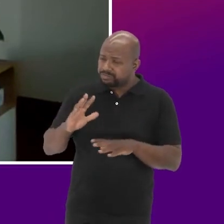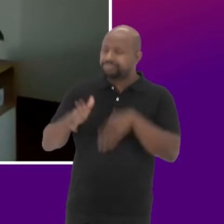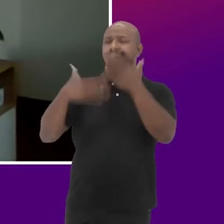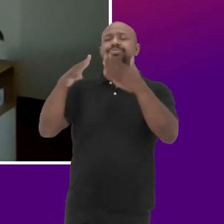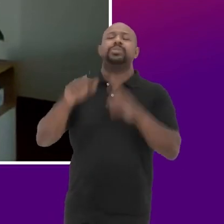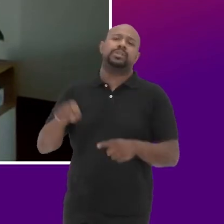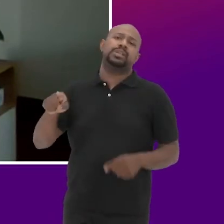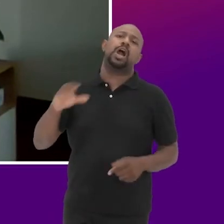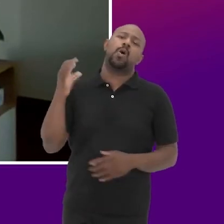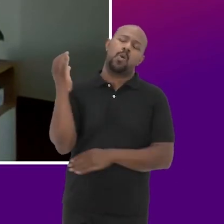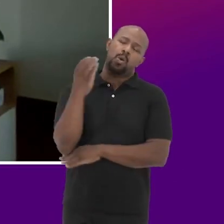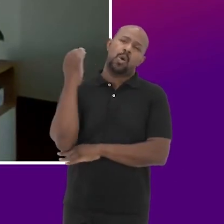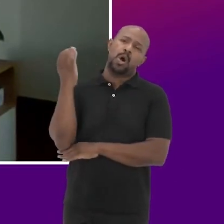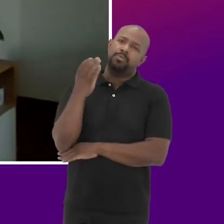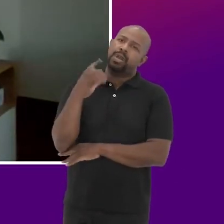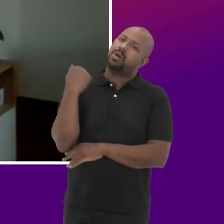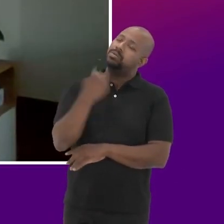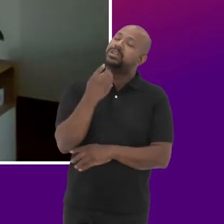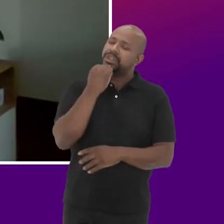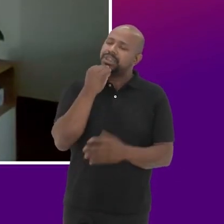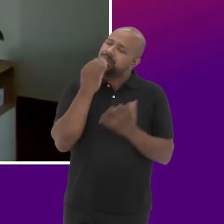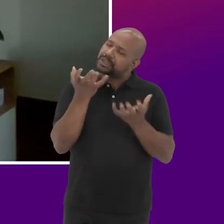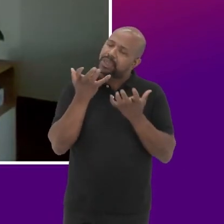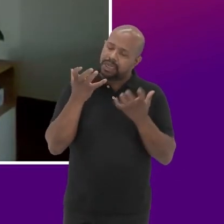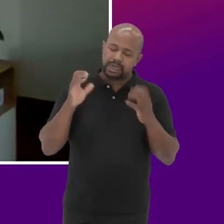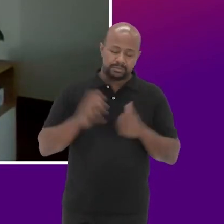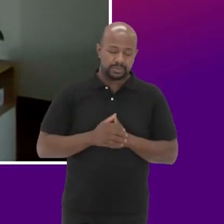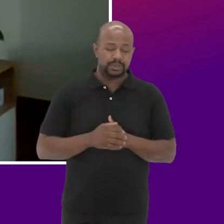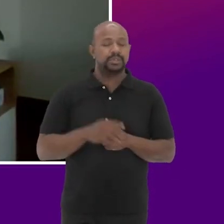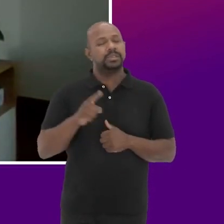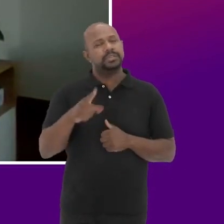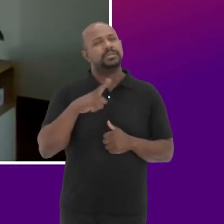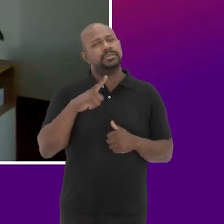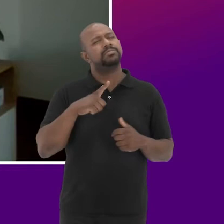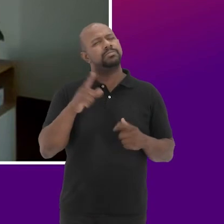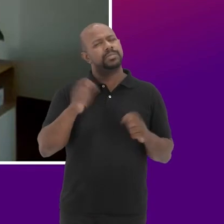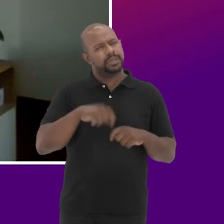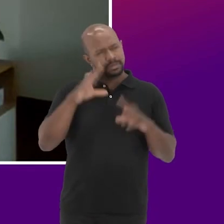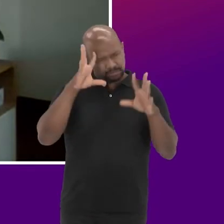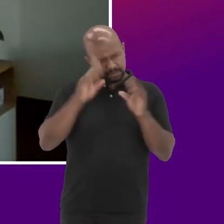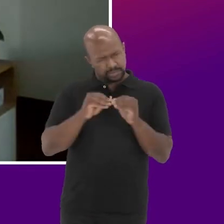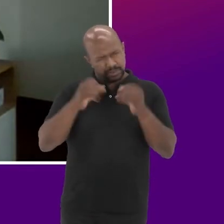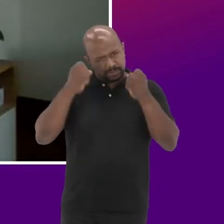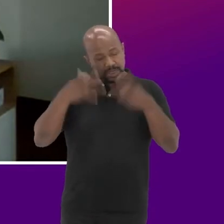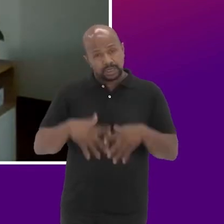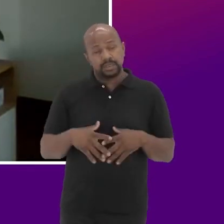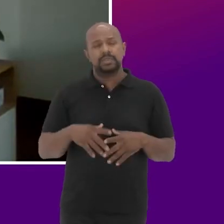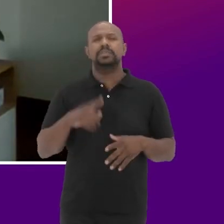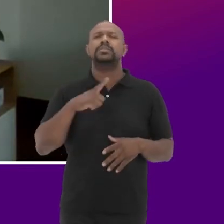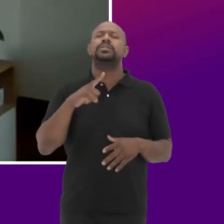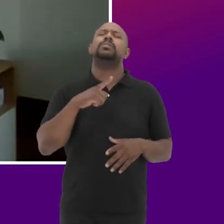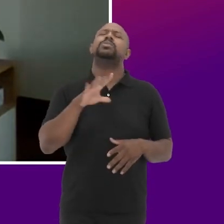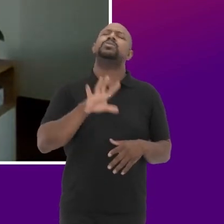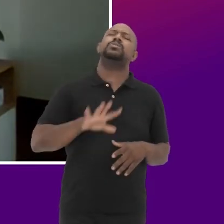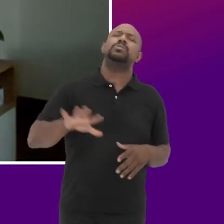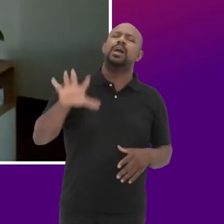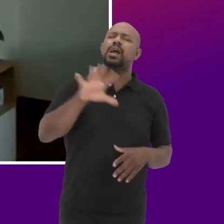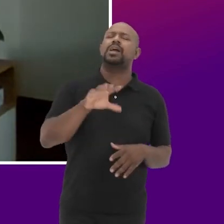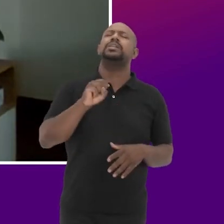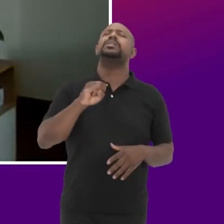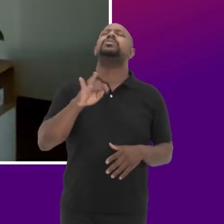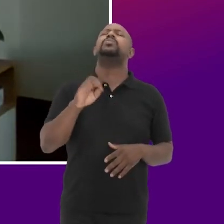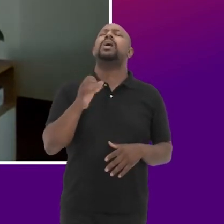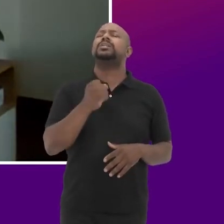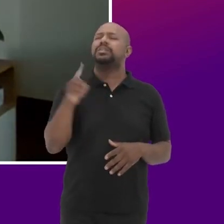na Colômbia como nós gostaríamos. E isso tem uma explicação. Nós temos